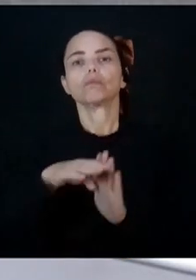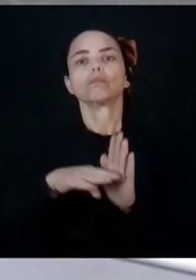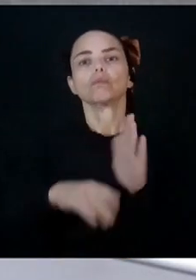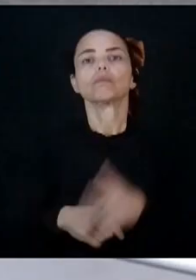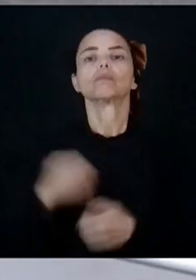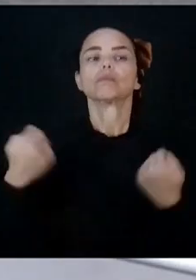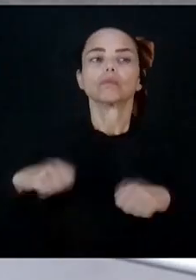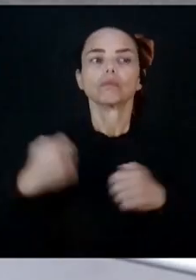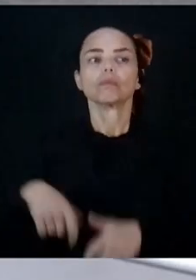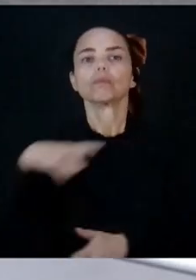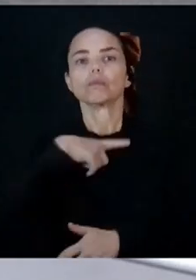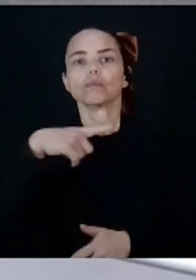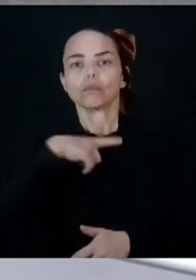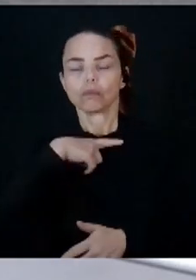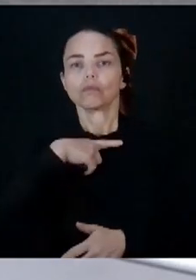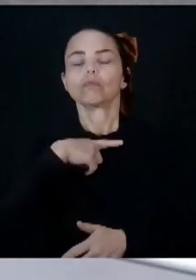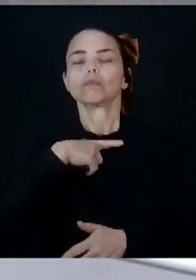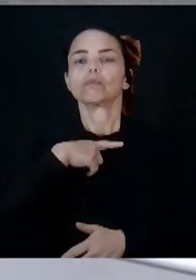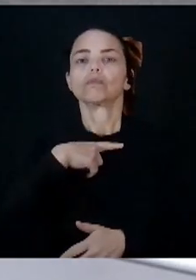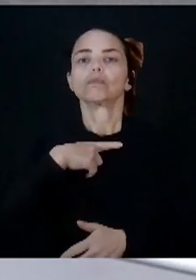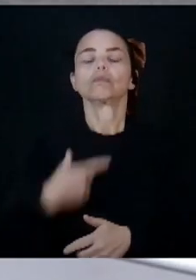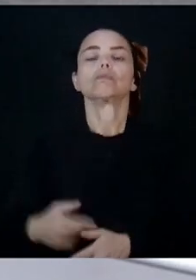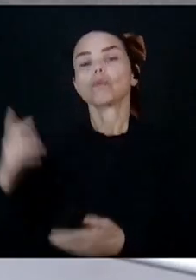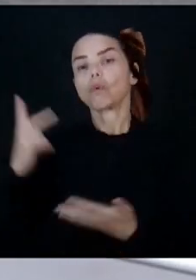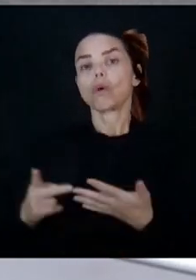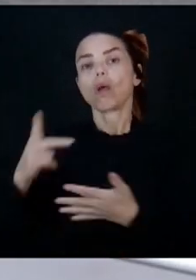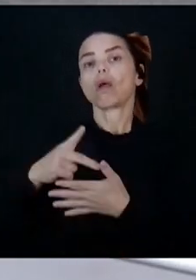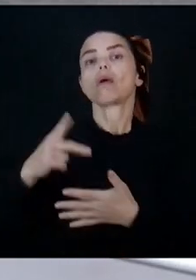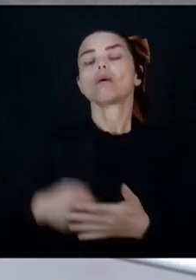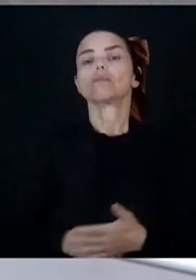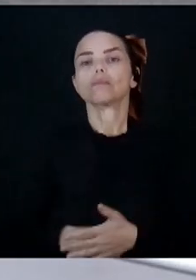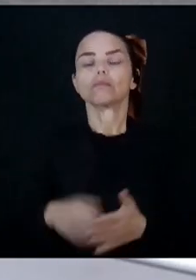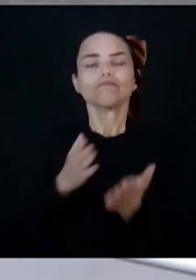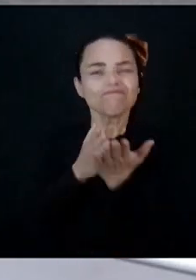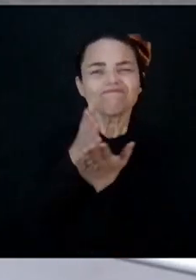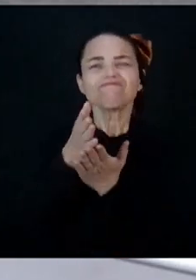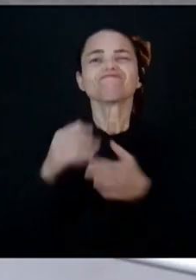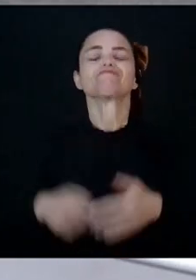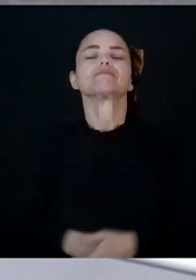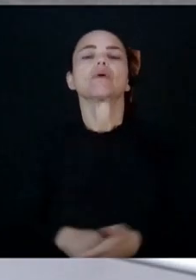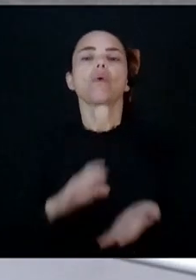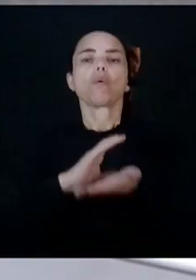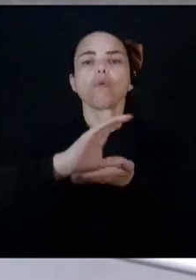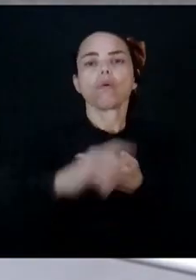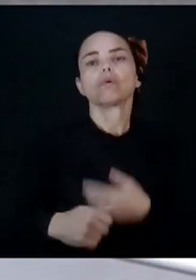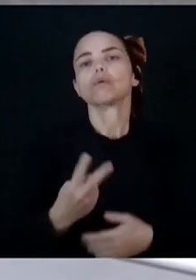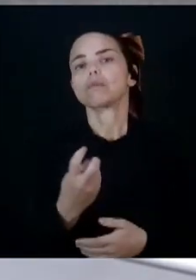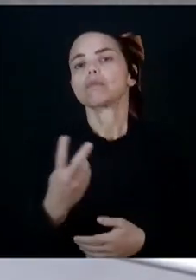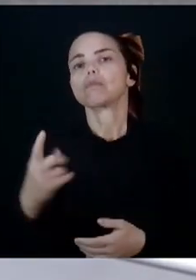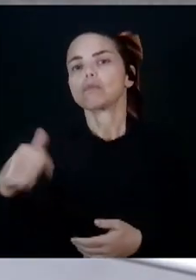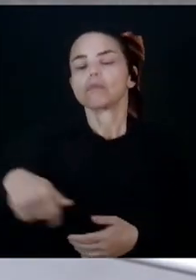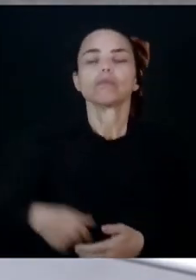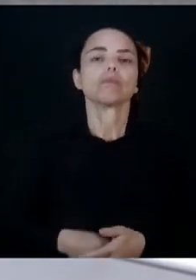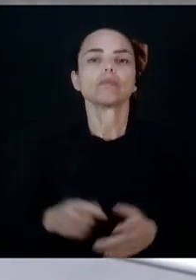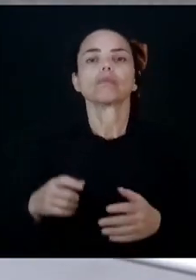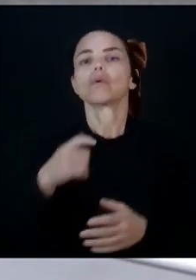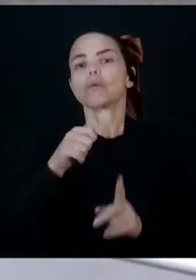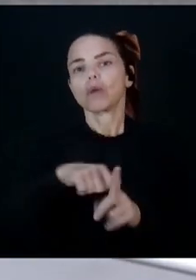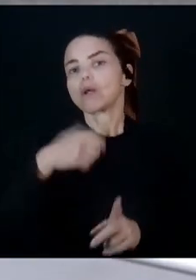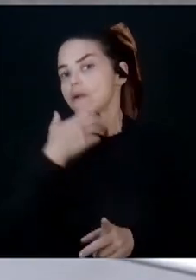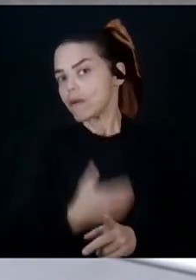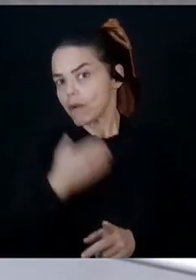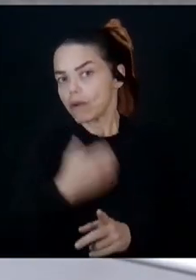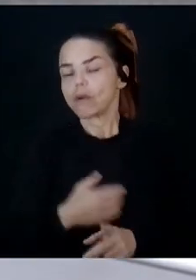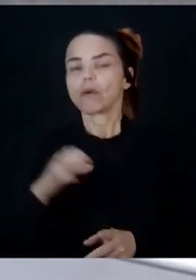tenhamos definindo as prioridades e a direção desses recursos para 2027. No final de ano agora, em meados de outubro,